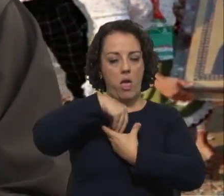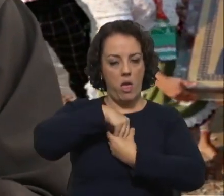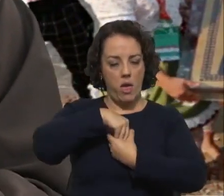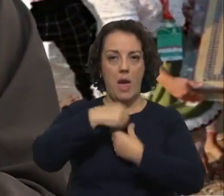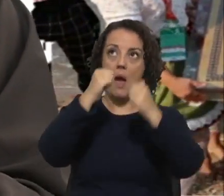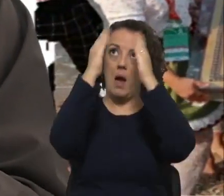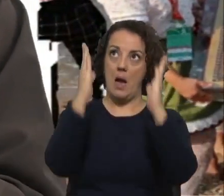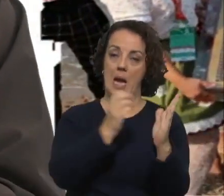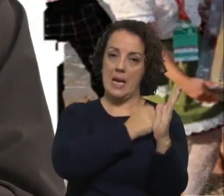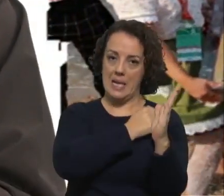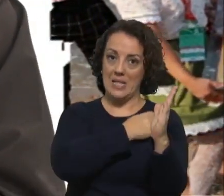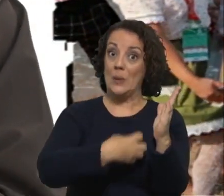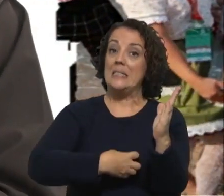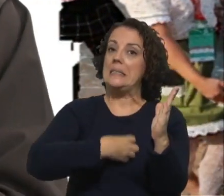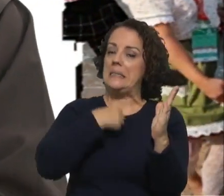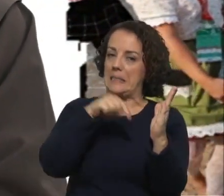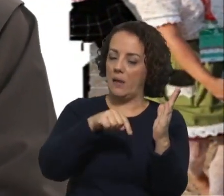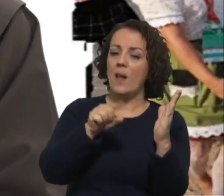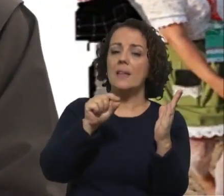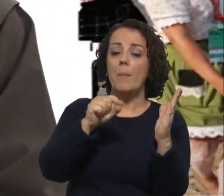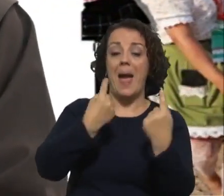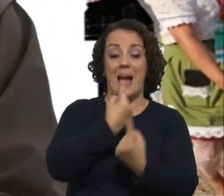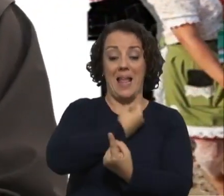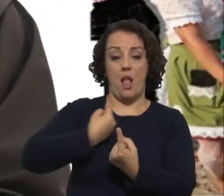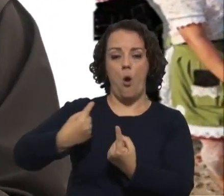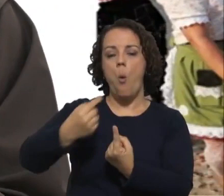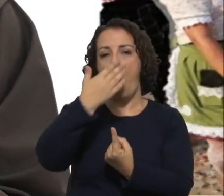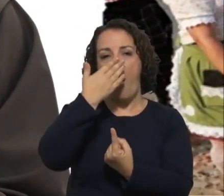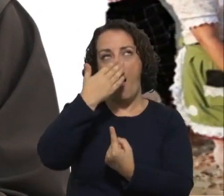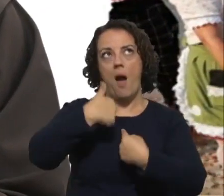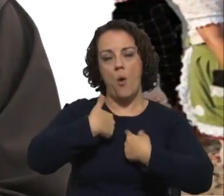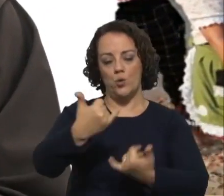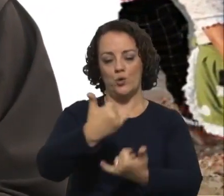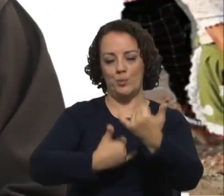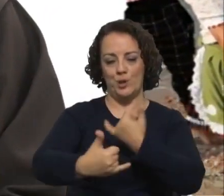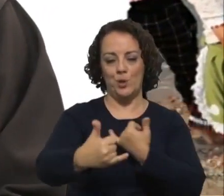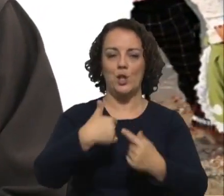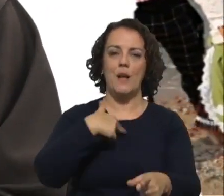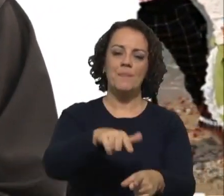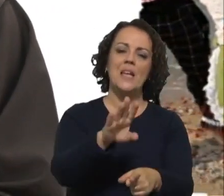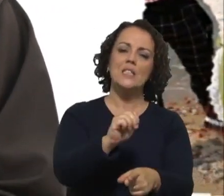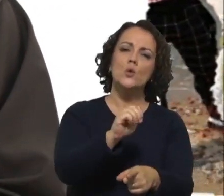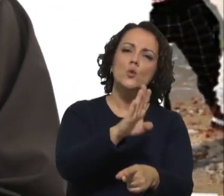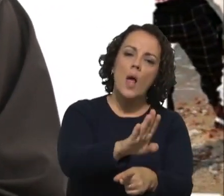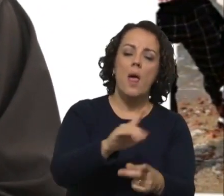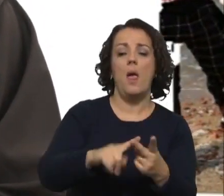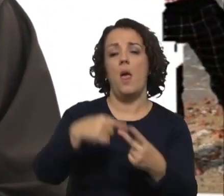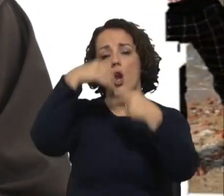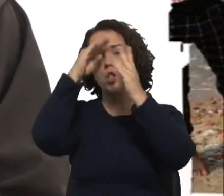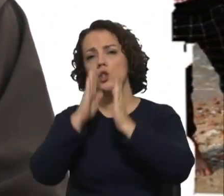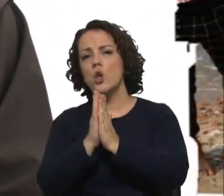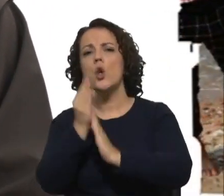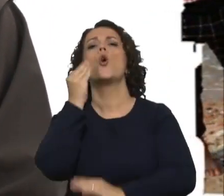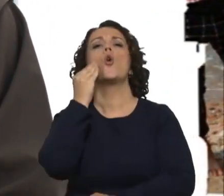mensagem, e, ao mesmo tempo, cada um de nós ocupar o lugar de São José, de Nossa Senhora. Como é que nós ocupamos o lugar? Vivendo